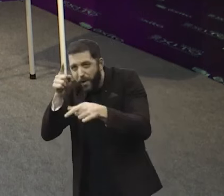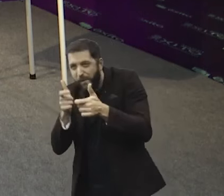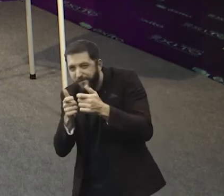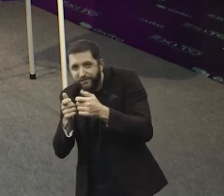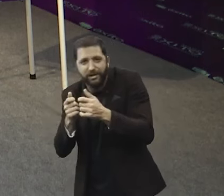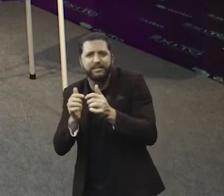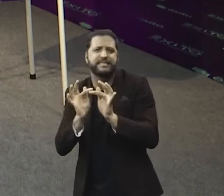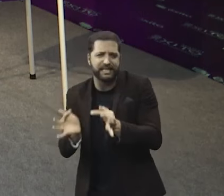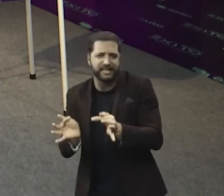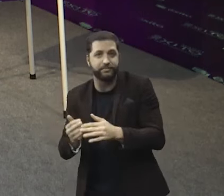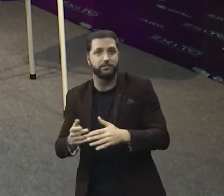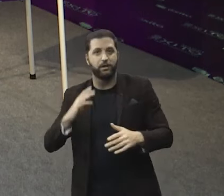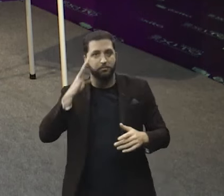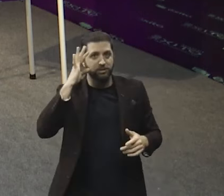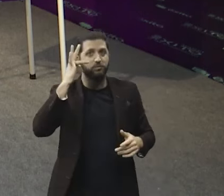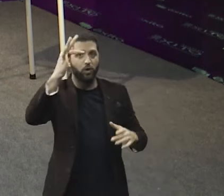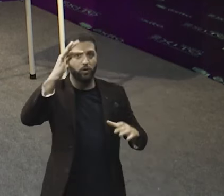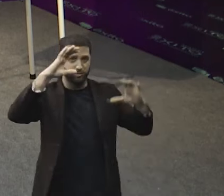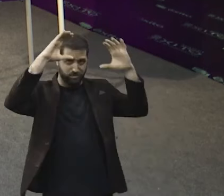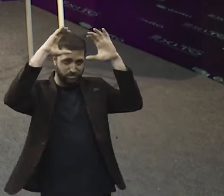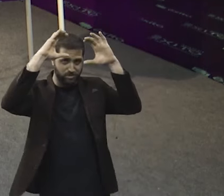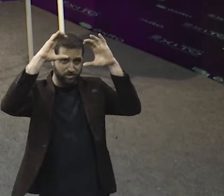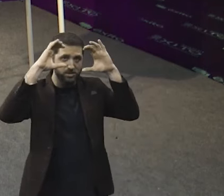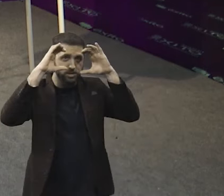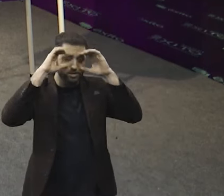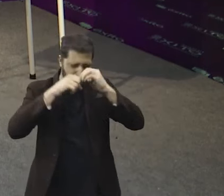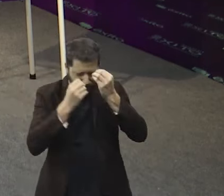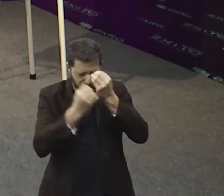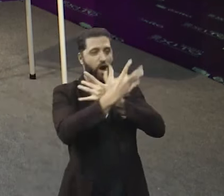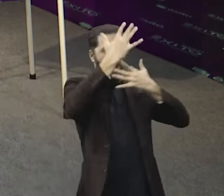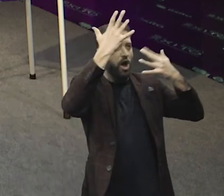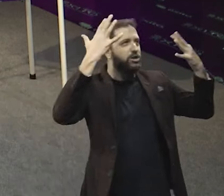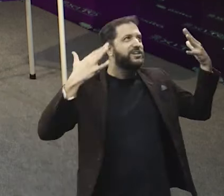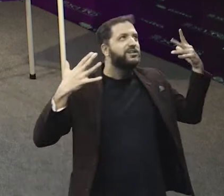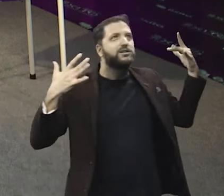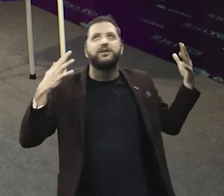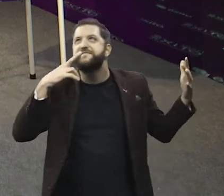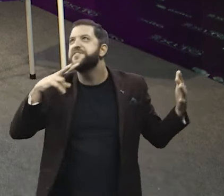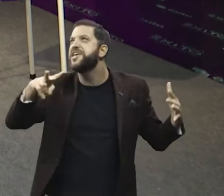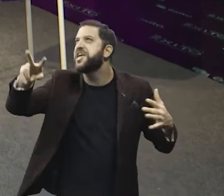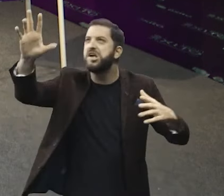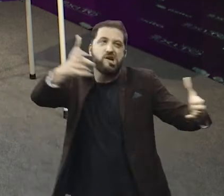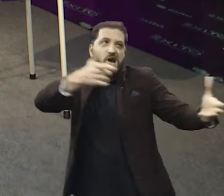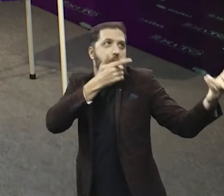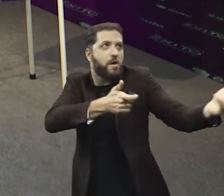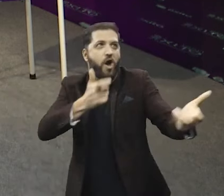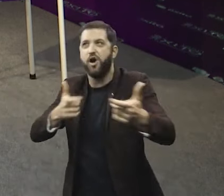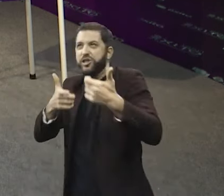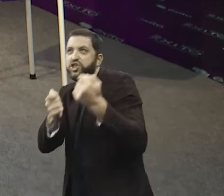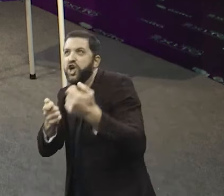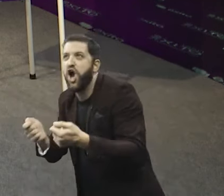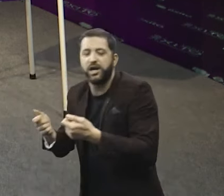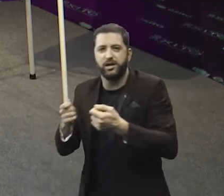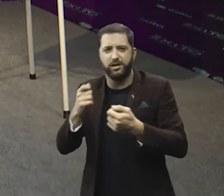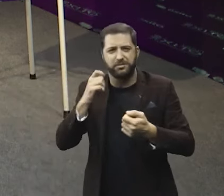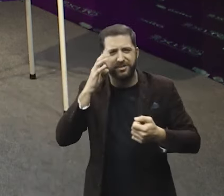é surreal imagine a criança ela não vai querer mais sair dali e daí qual o risco Andresa disso Olha só